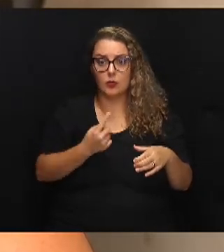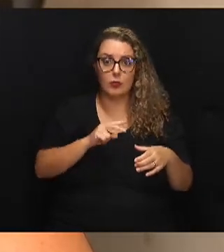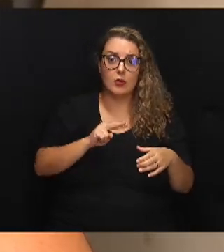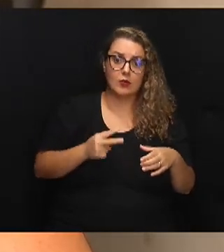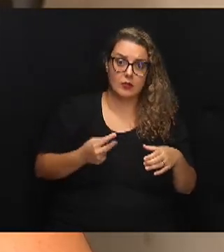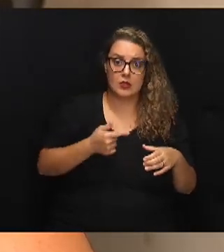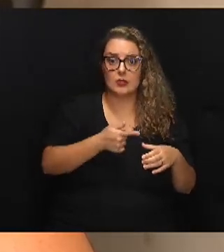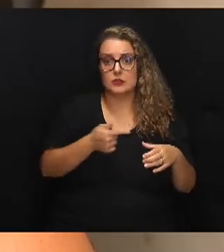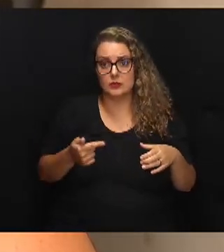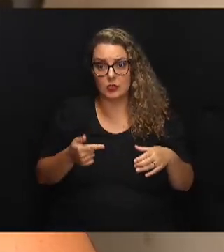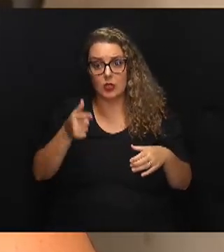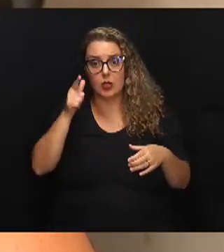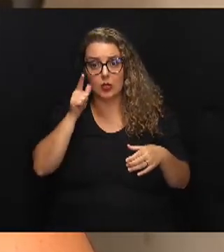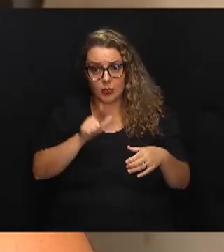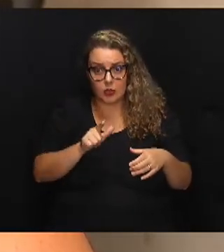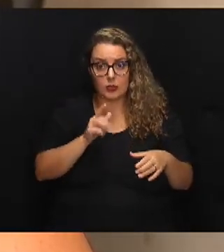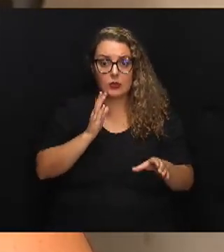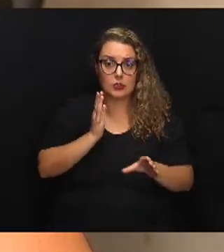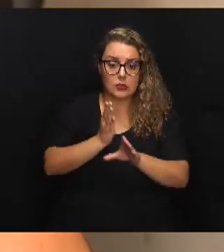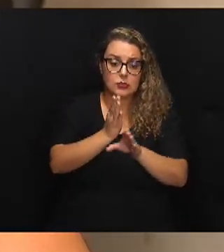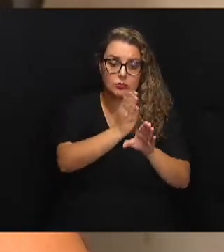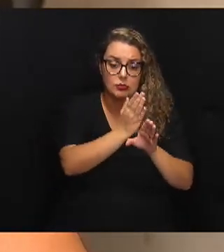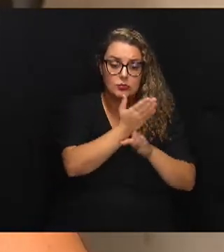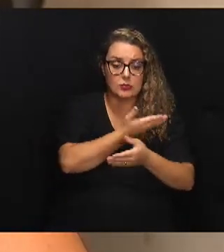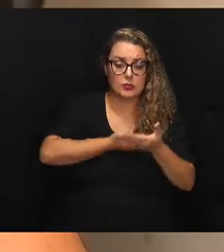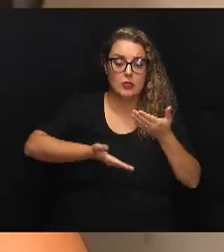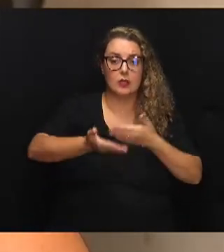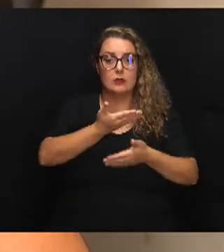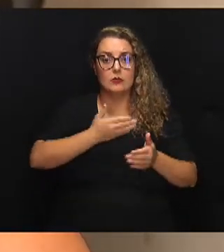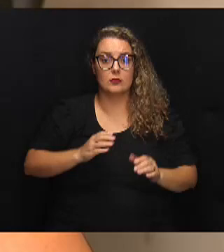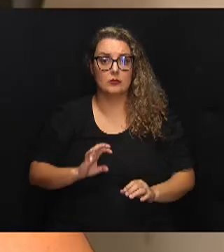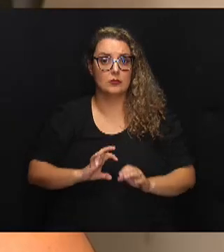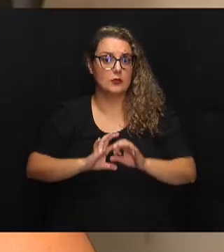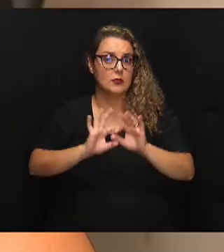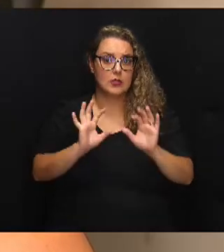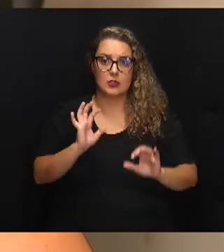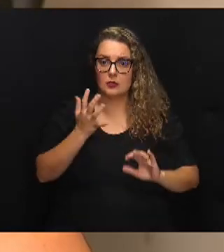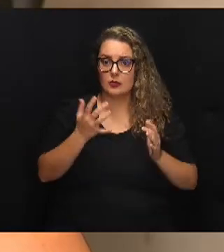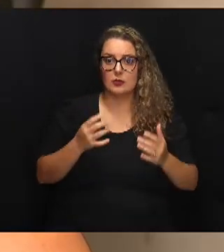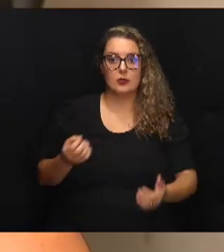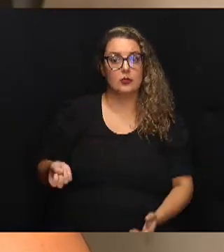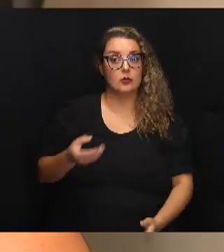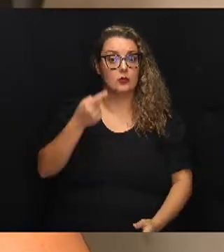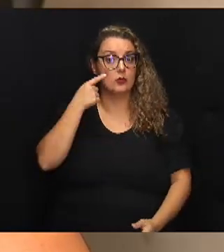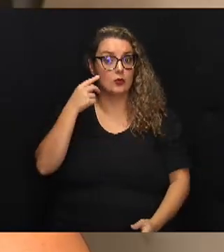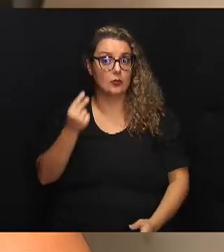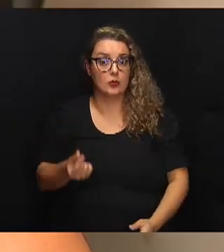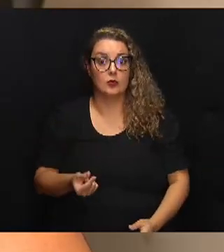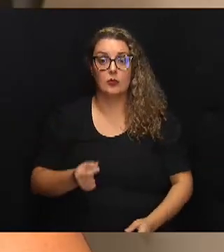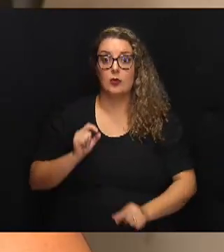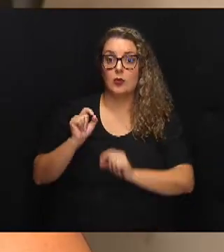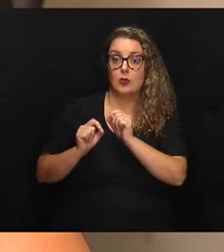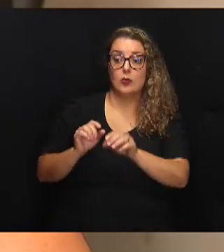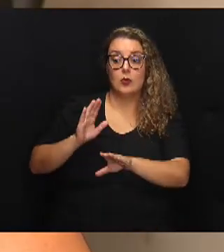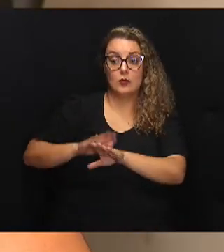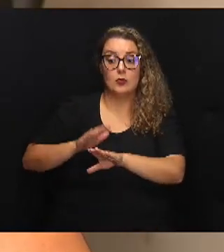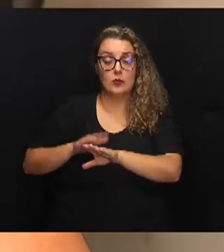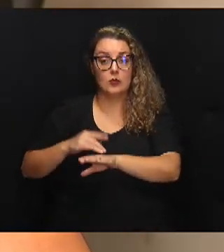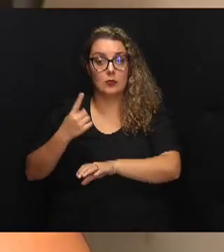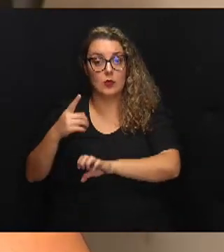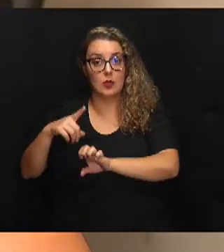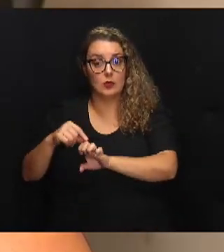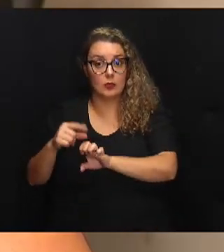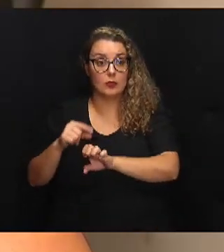semana, consiga se encontrar e deixar rolar, trazer novas ideias. O que funcionou para um empreendedor,